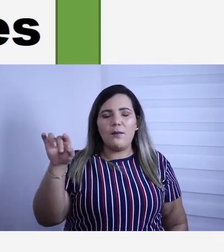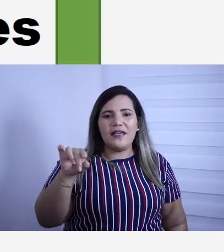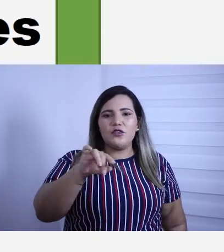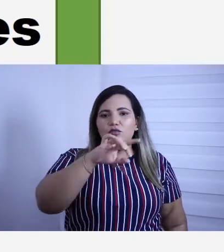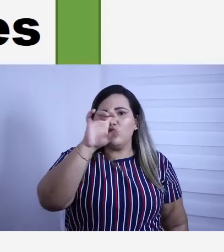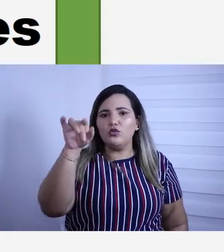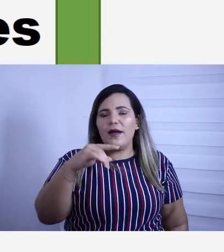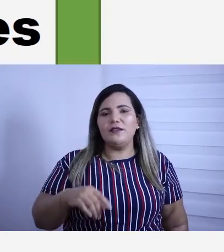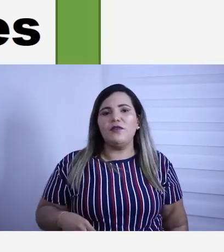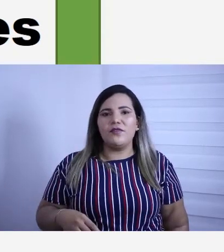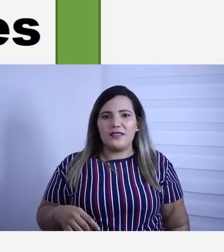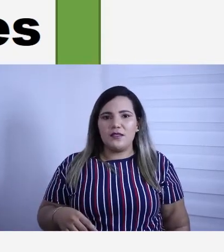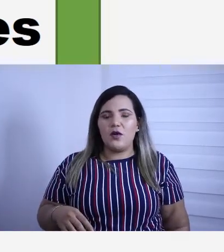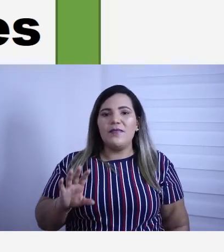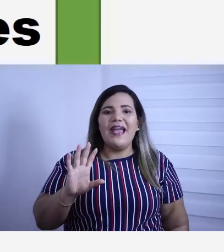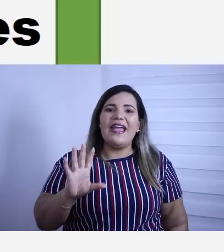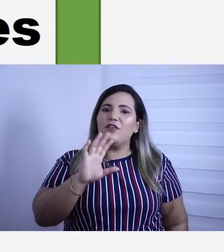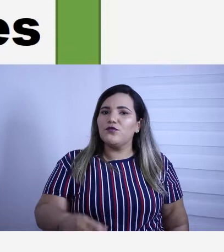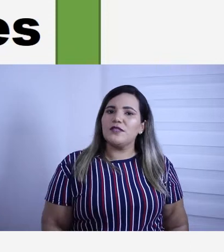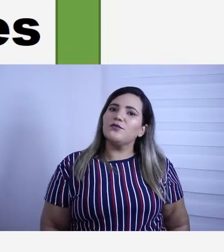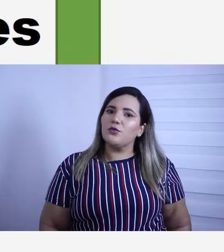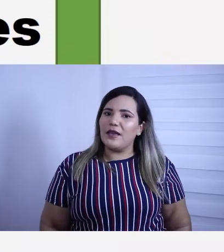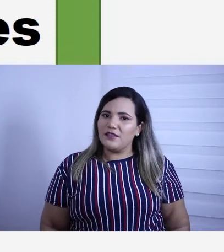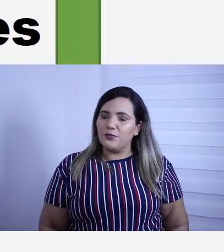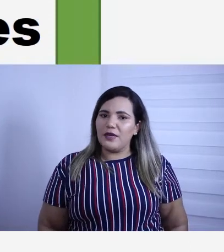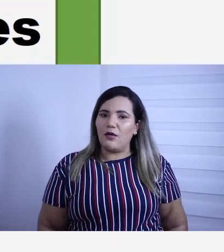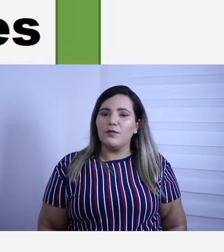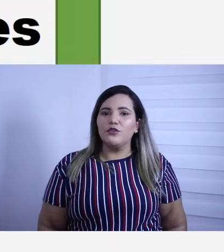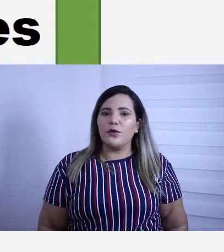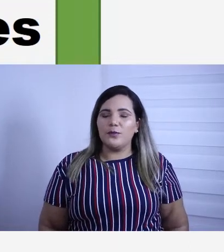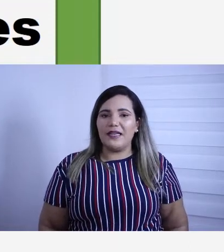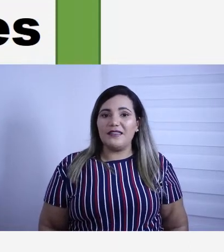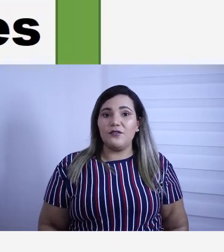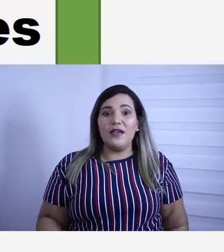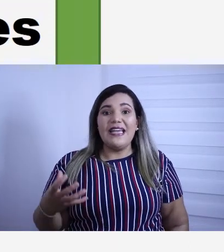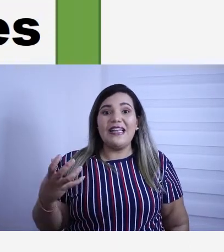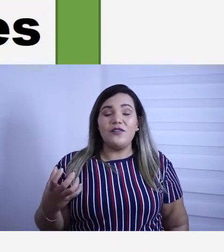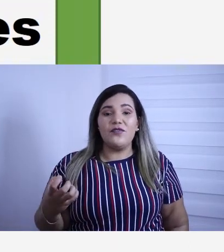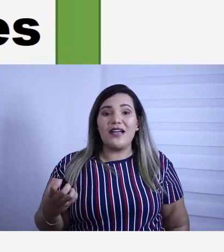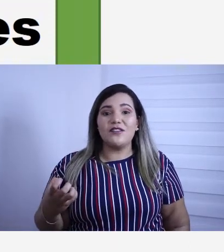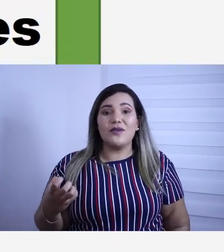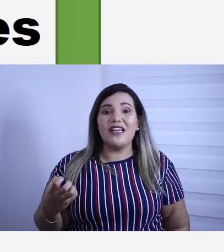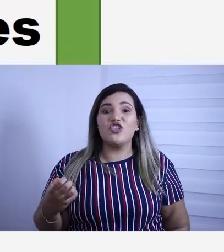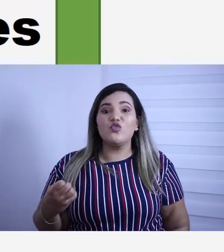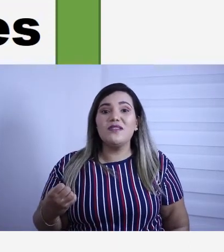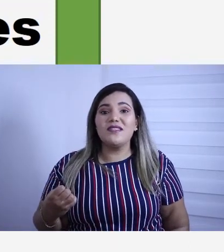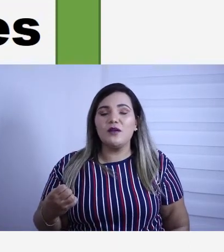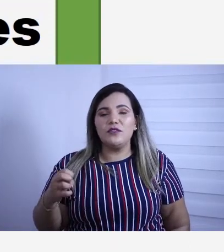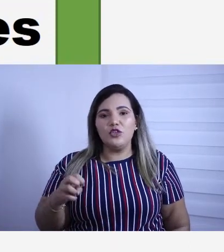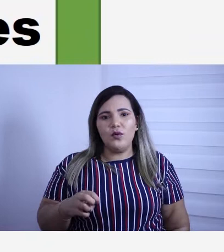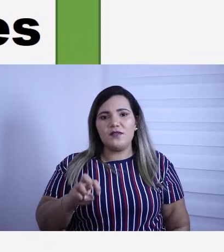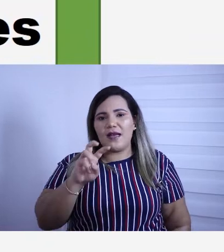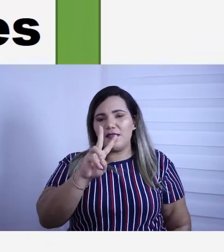para transformar isso tudo aí numa frase só é a função do réu se o patrão do pronome relativo ele faz o que